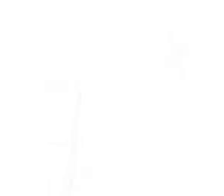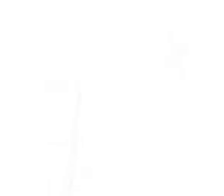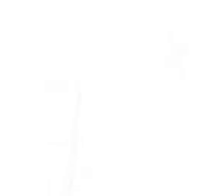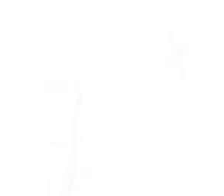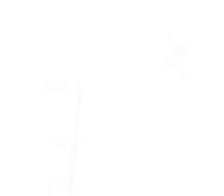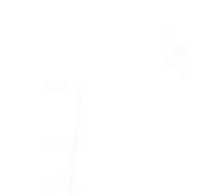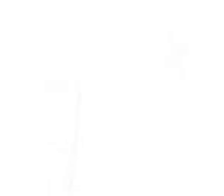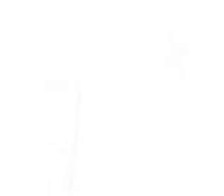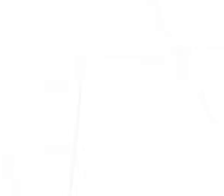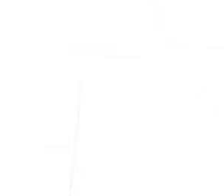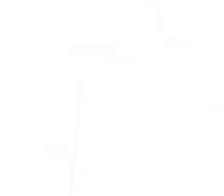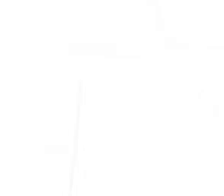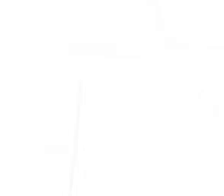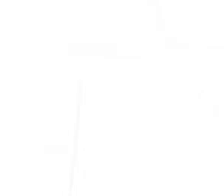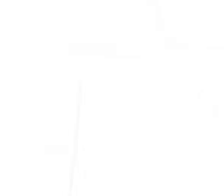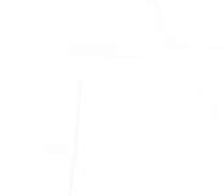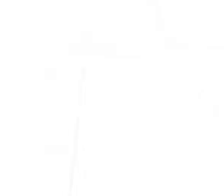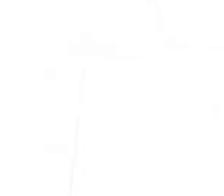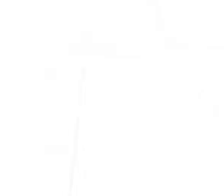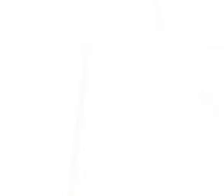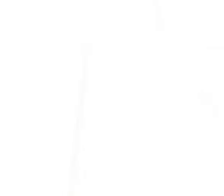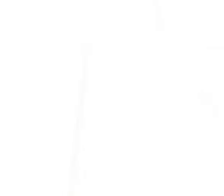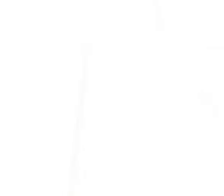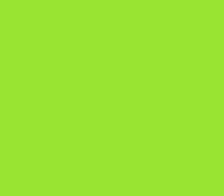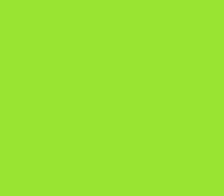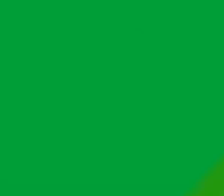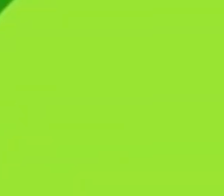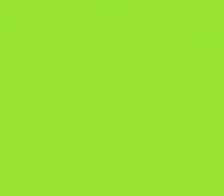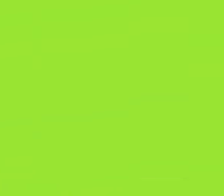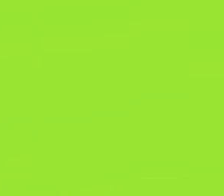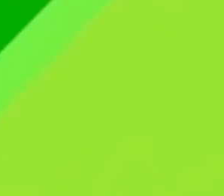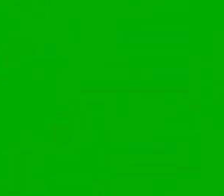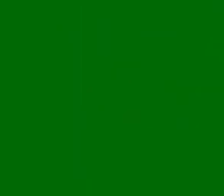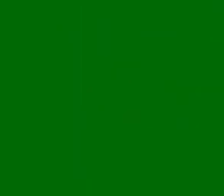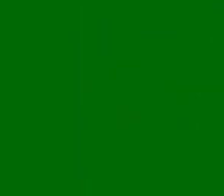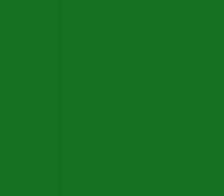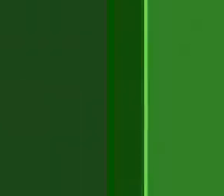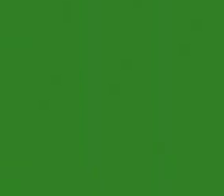Educação à distância, mudando realidades.